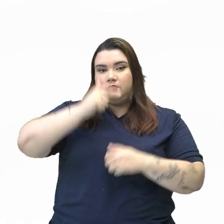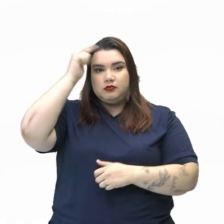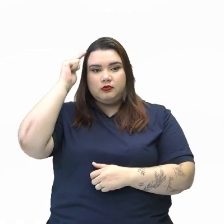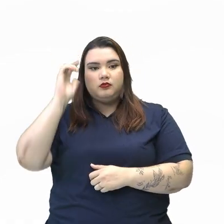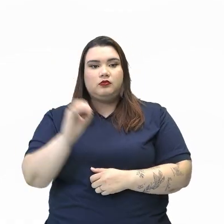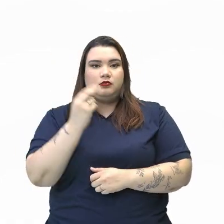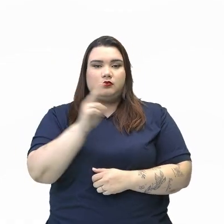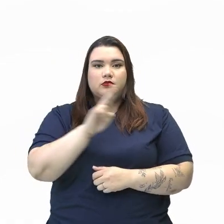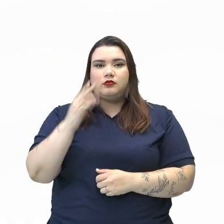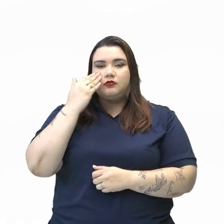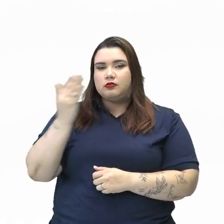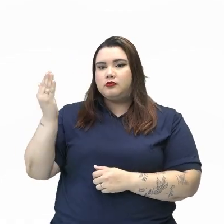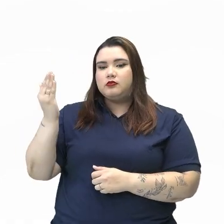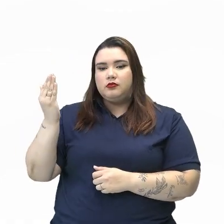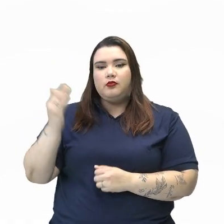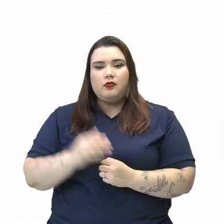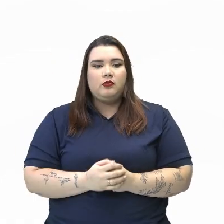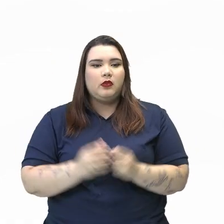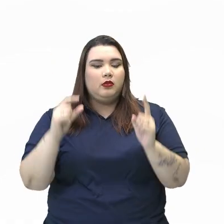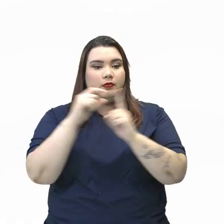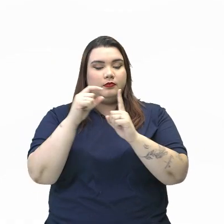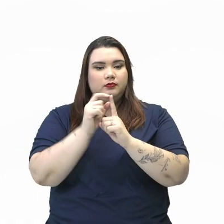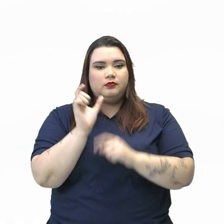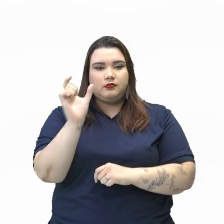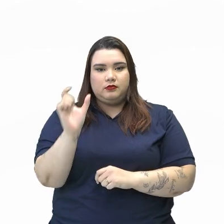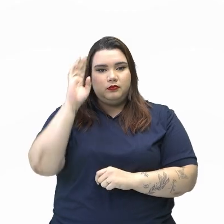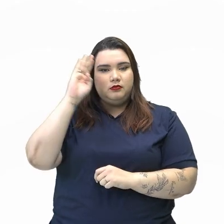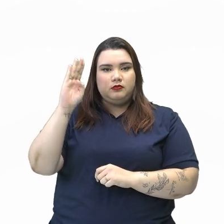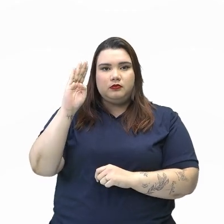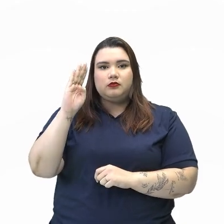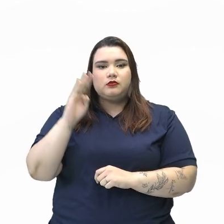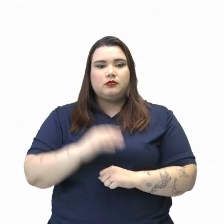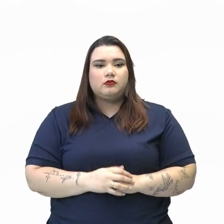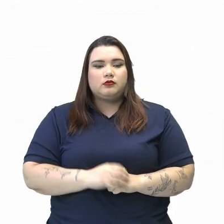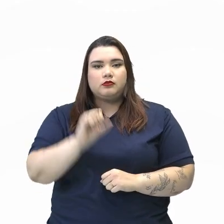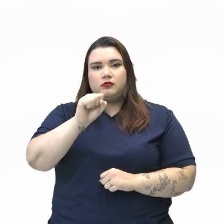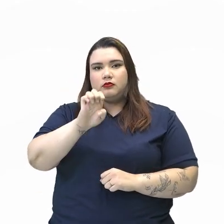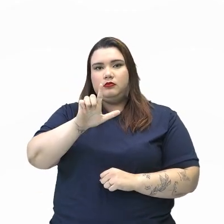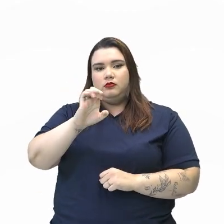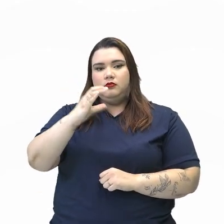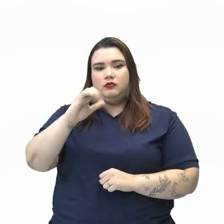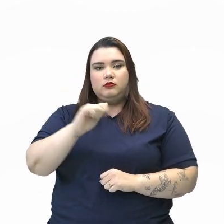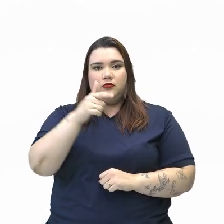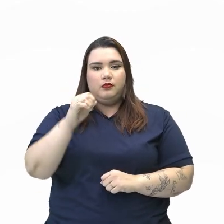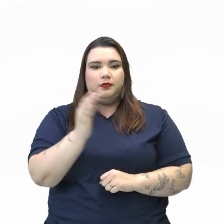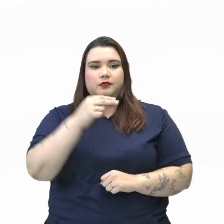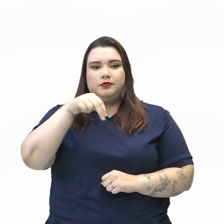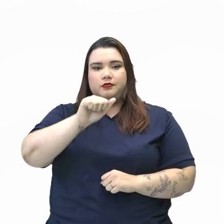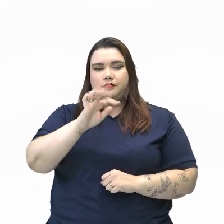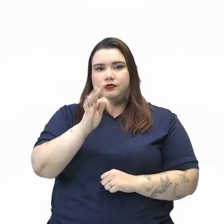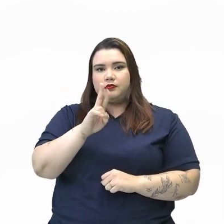também chamada de darwinismo. A palavra-chave para essa teoria é seleção natural, né, que